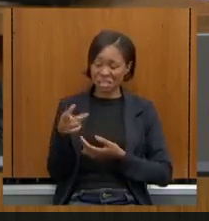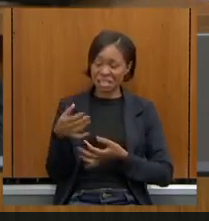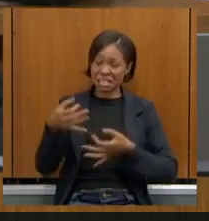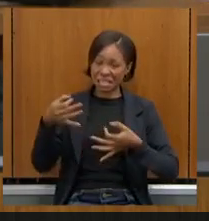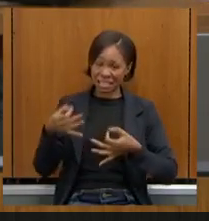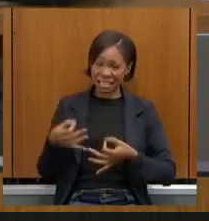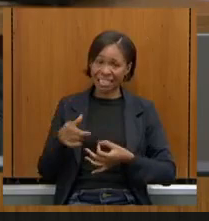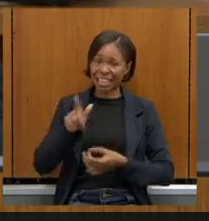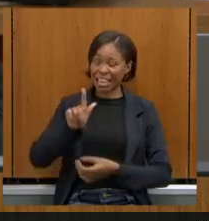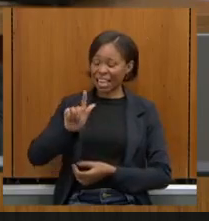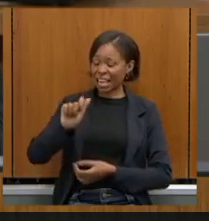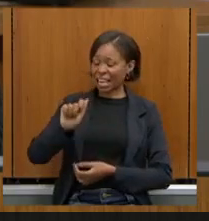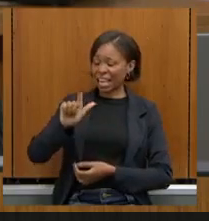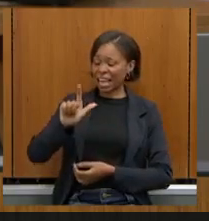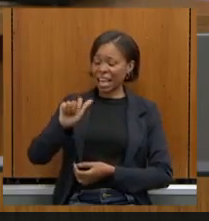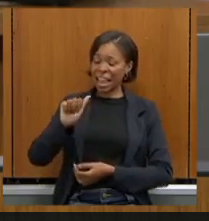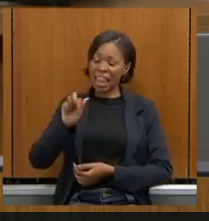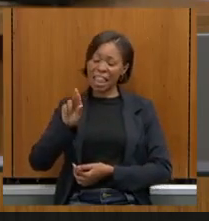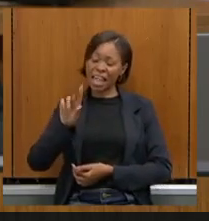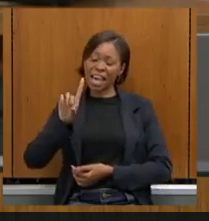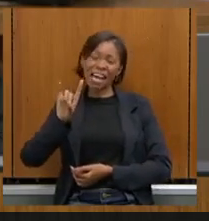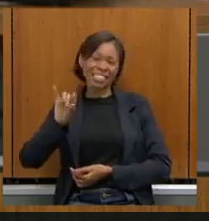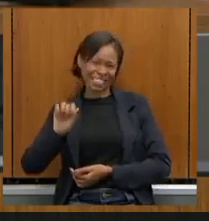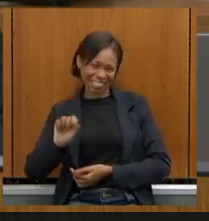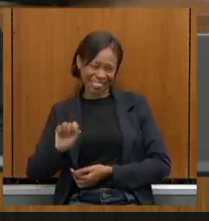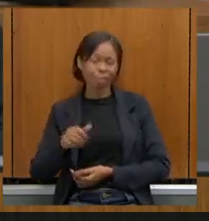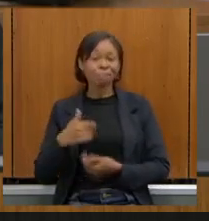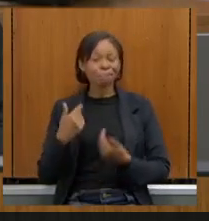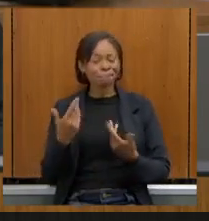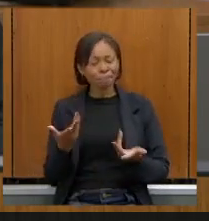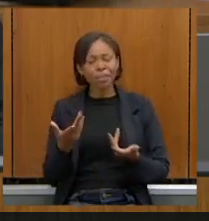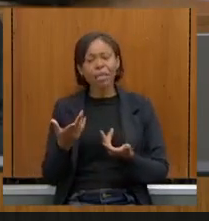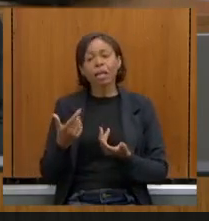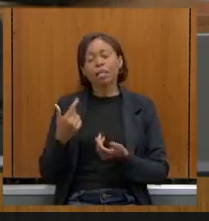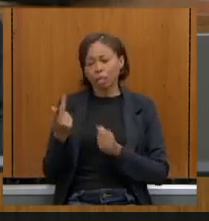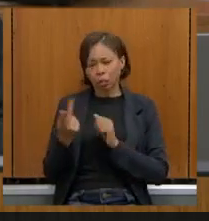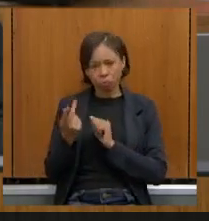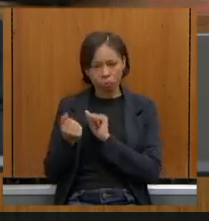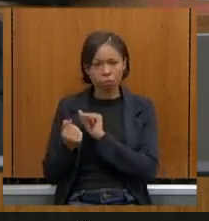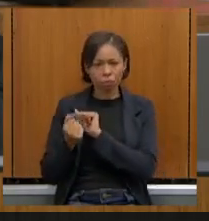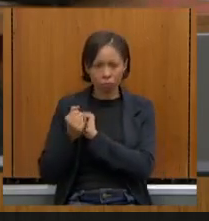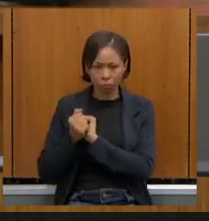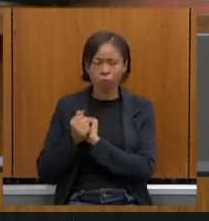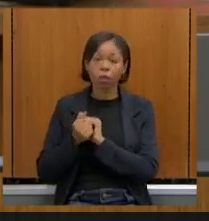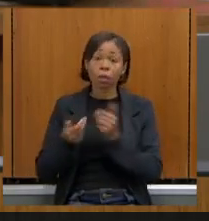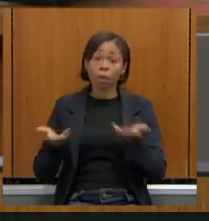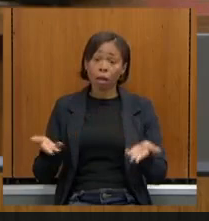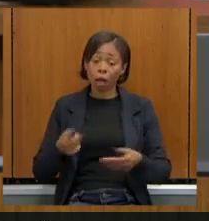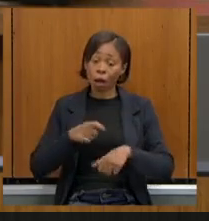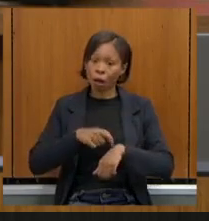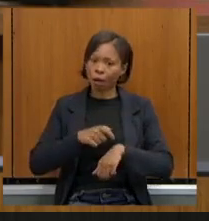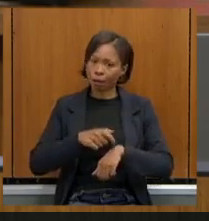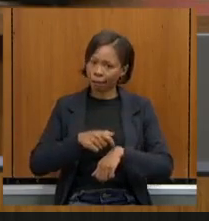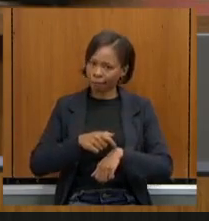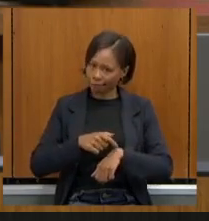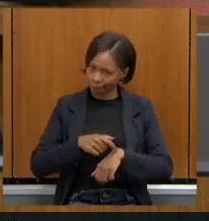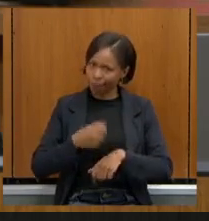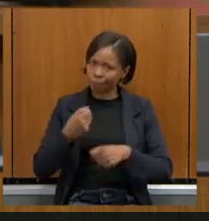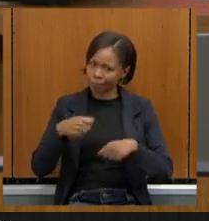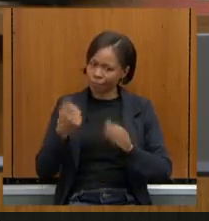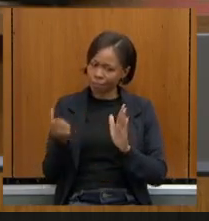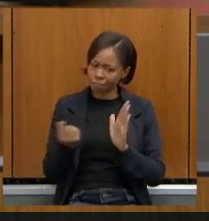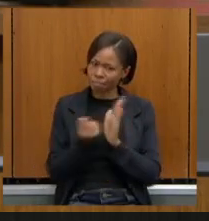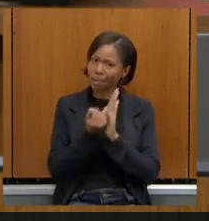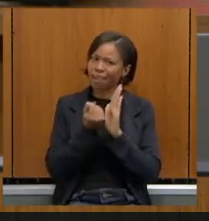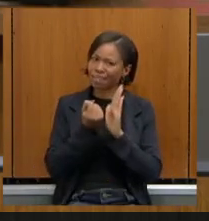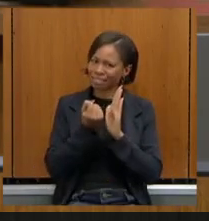essa galardia e a gente está junto. Então, assim, realmente, agora eu acho que chegou a hora de fazer os marcos legais e